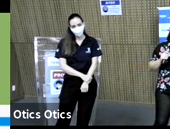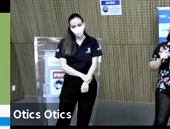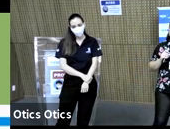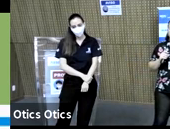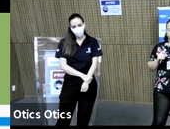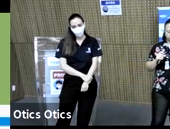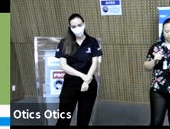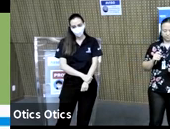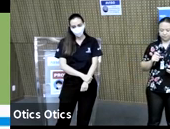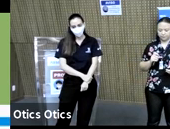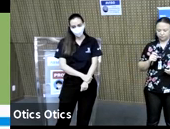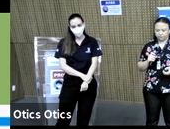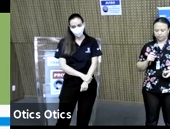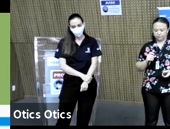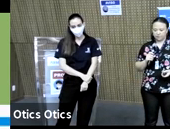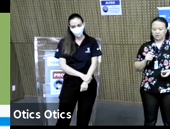relatórios do PEC ESUS.